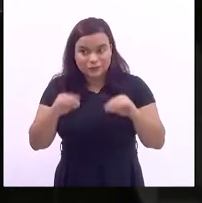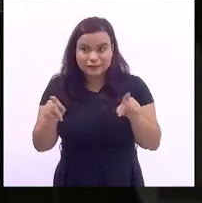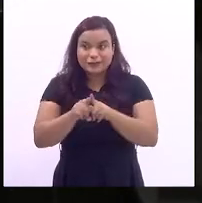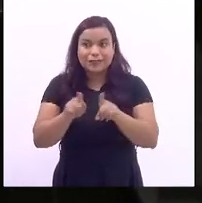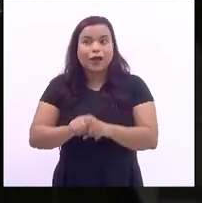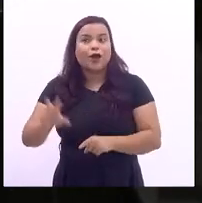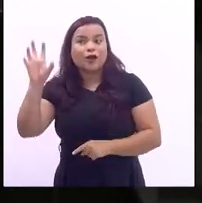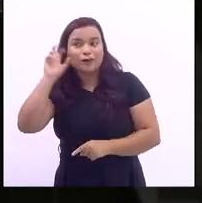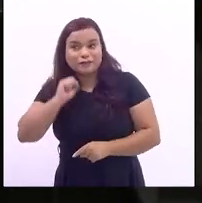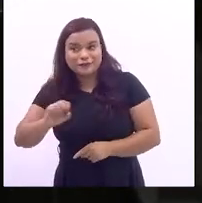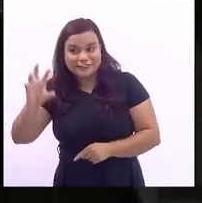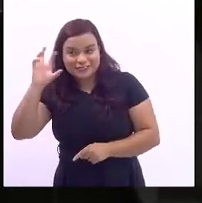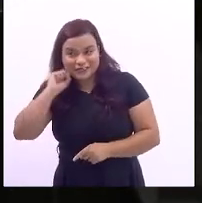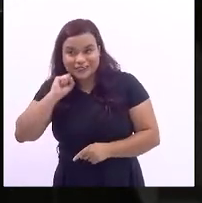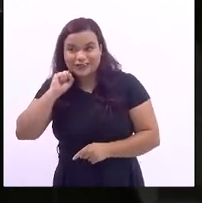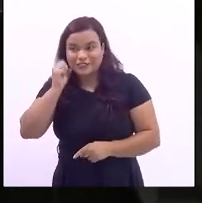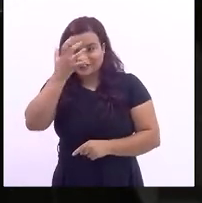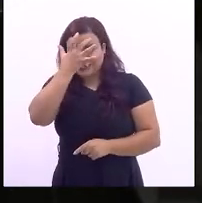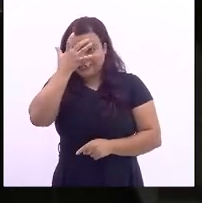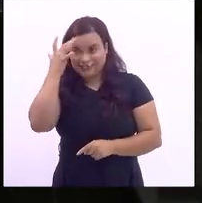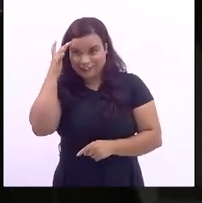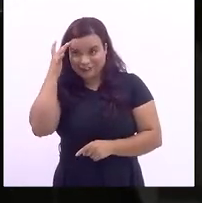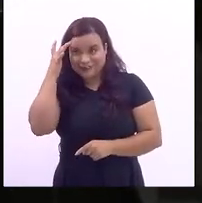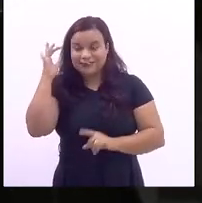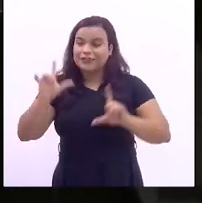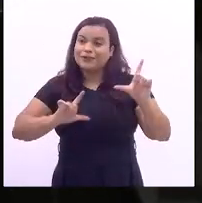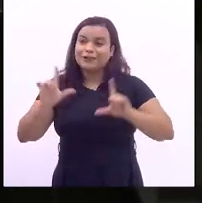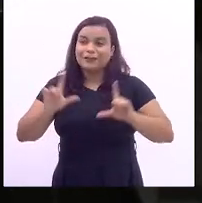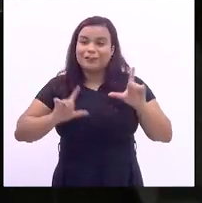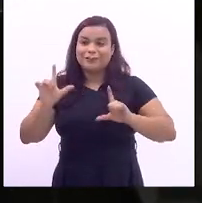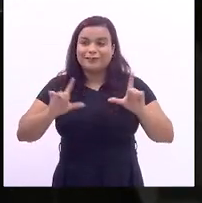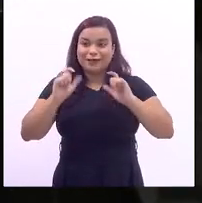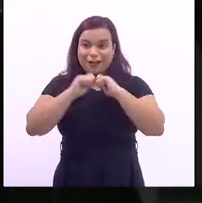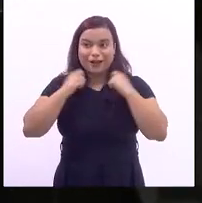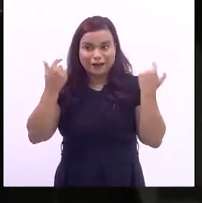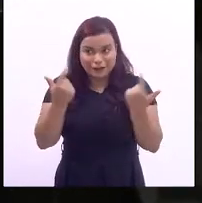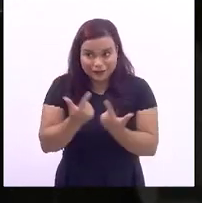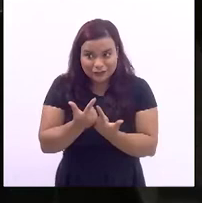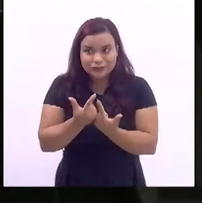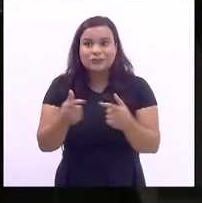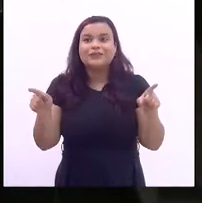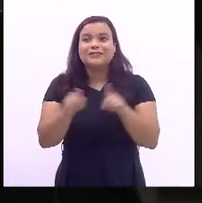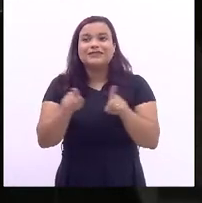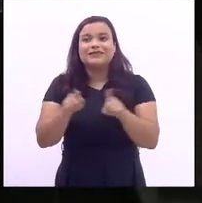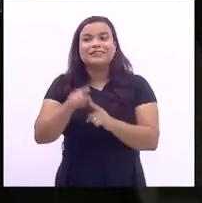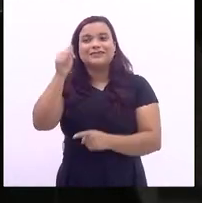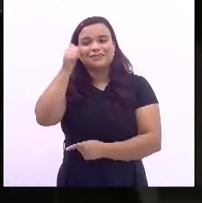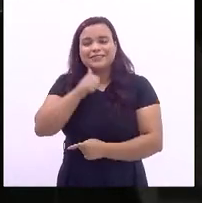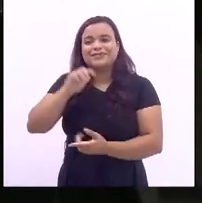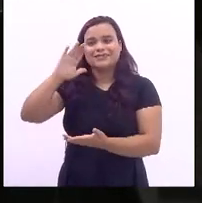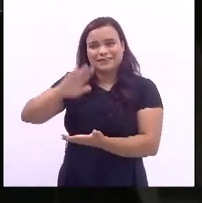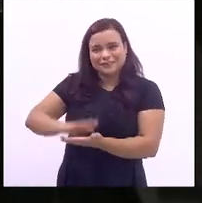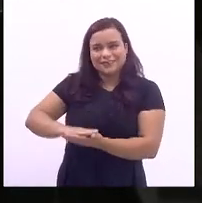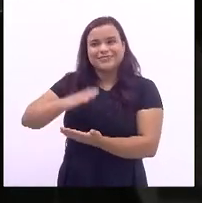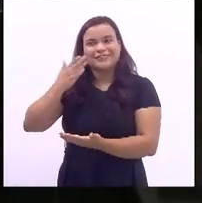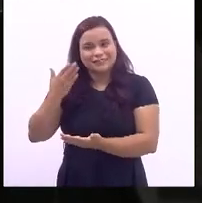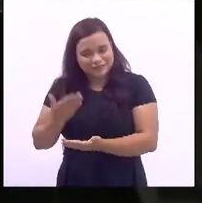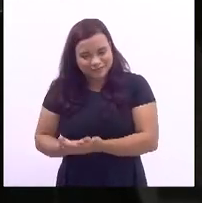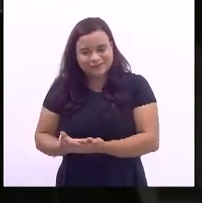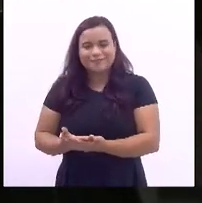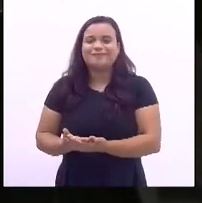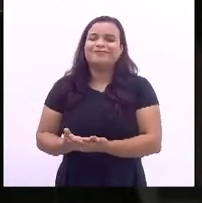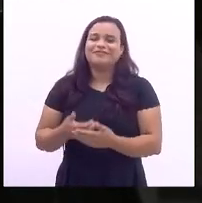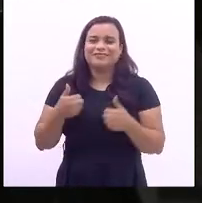ouvinte da TV alerj senhora a intérprete da linguagem